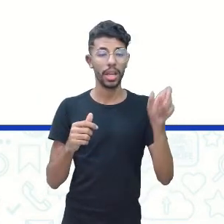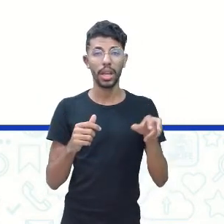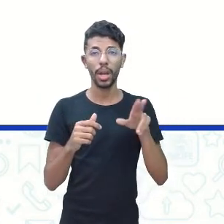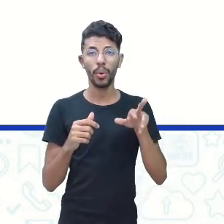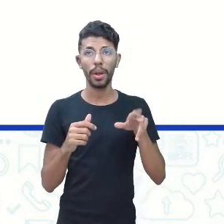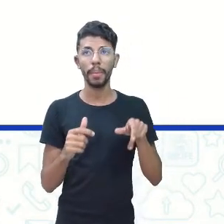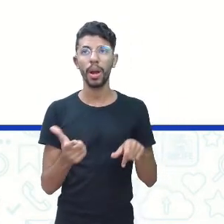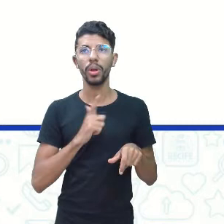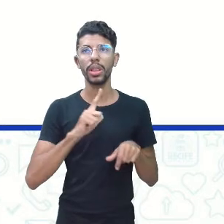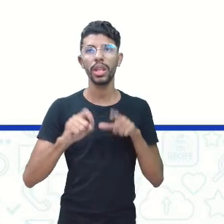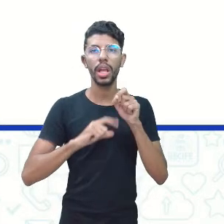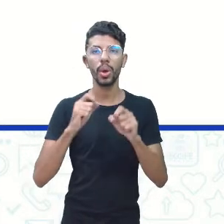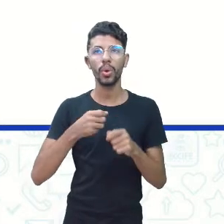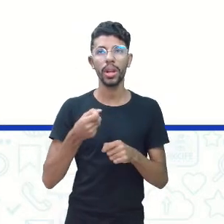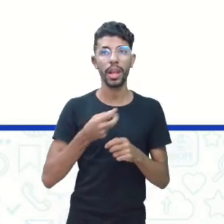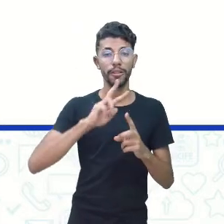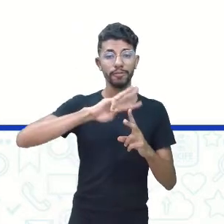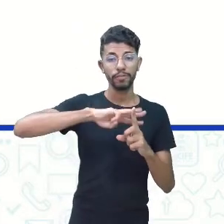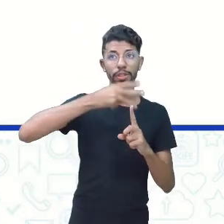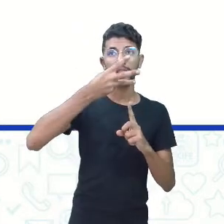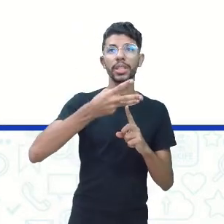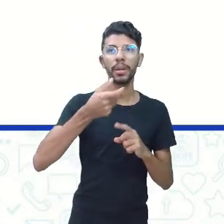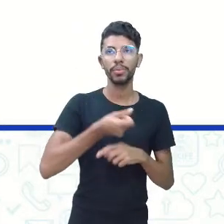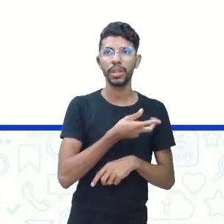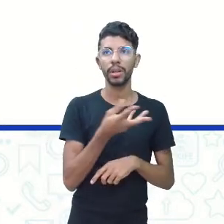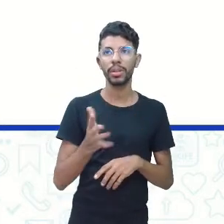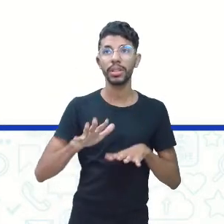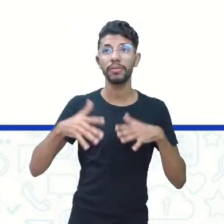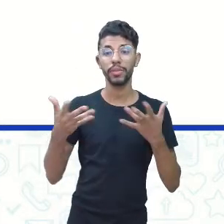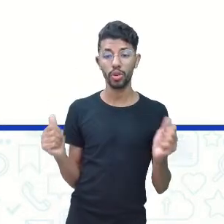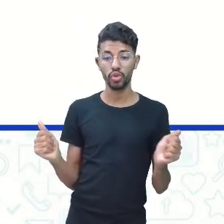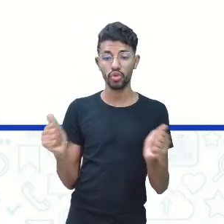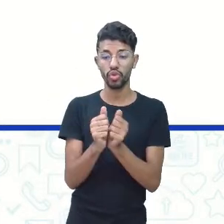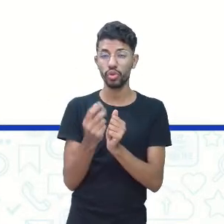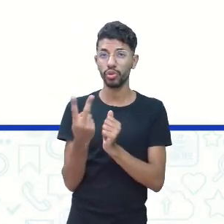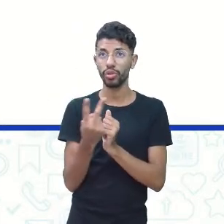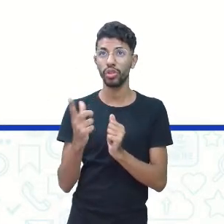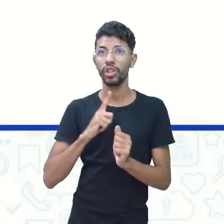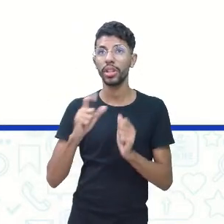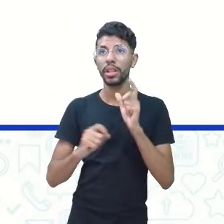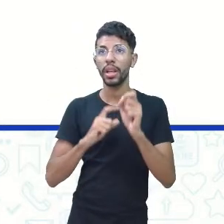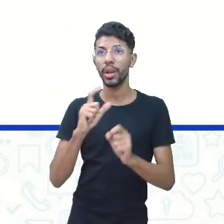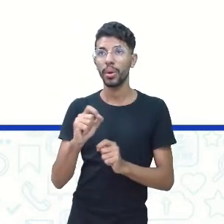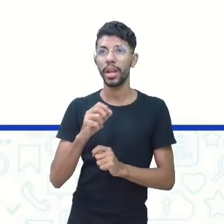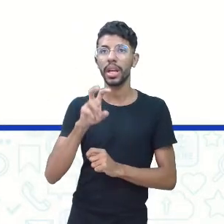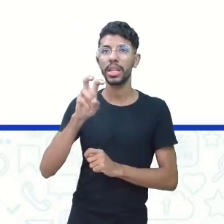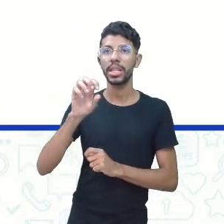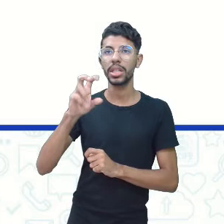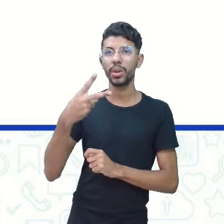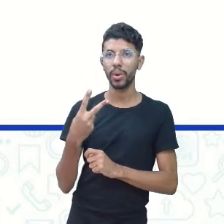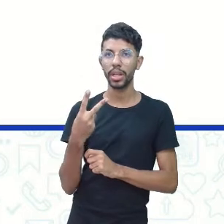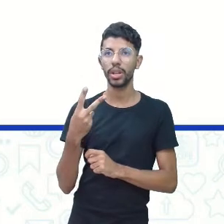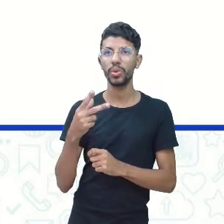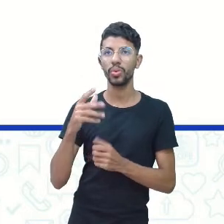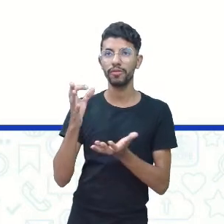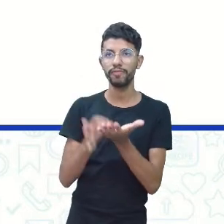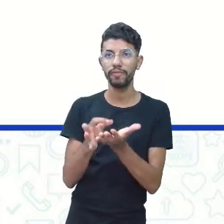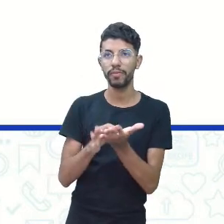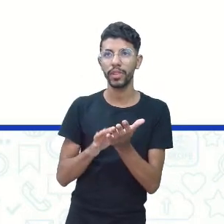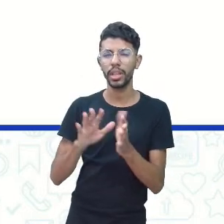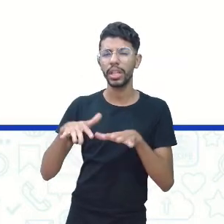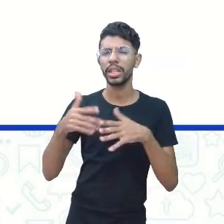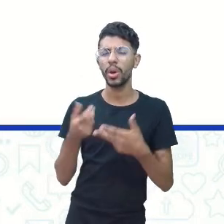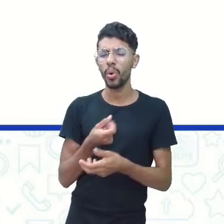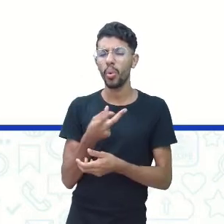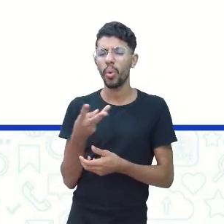quantidade. Juntos, eles têm 52 figuras. Quantas figuras cada irmão tem? Então, vamos